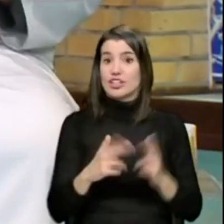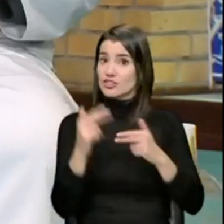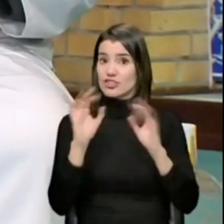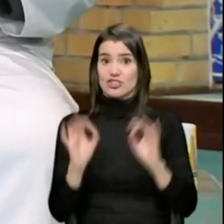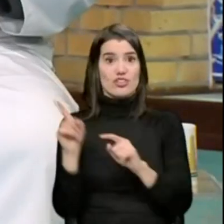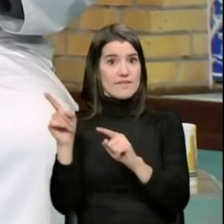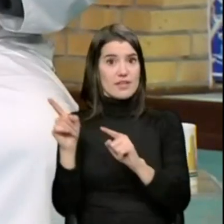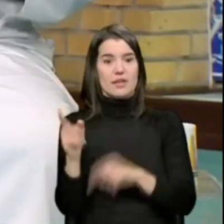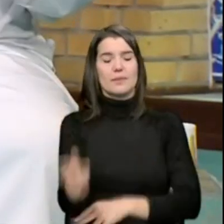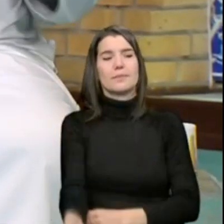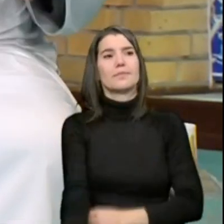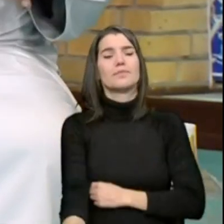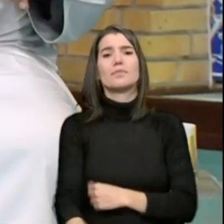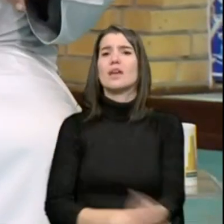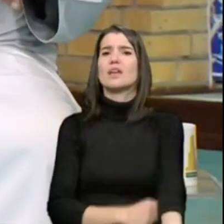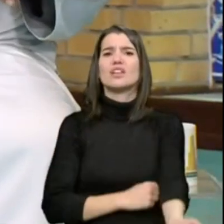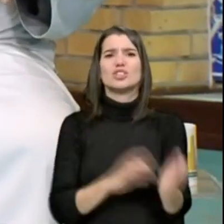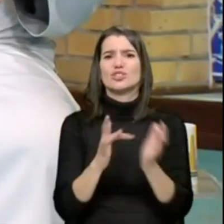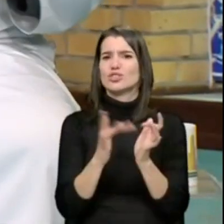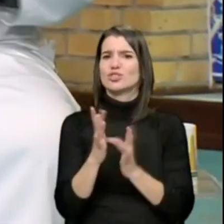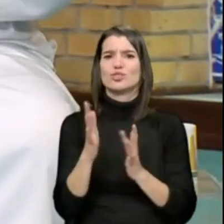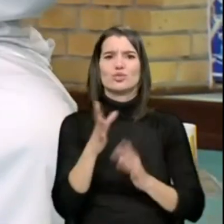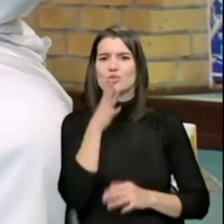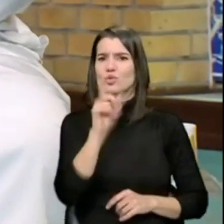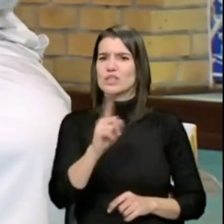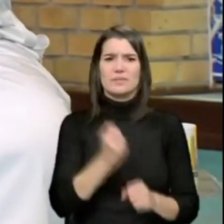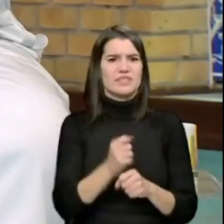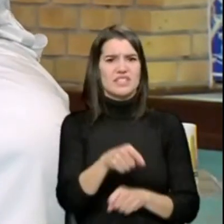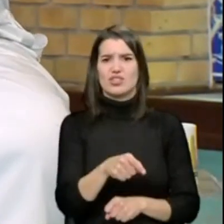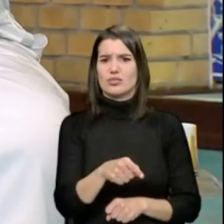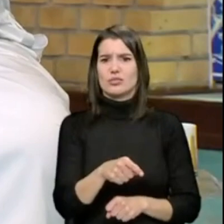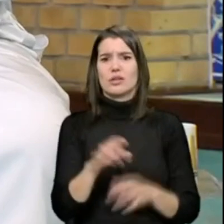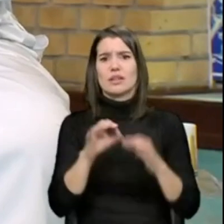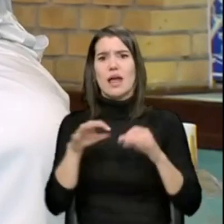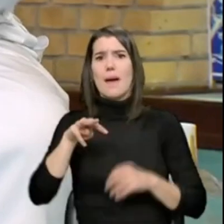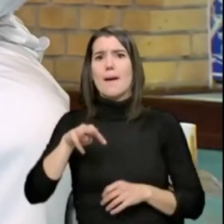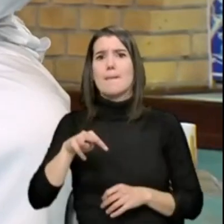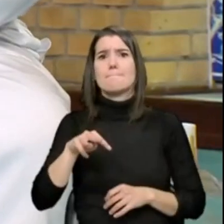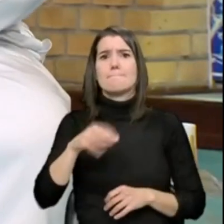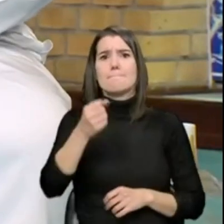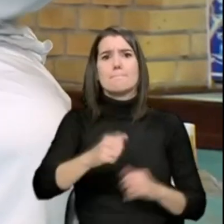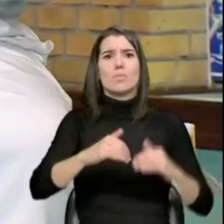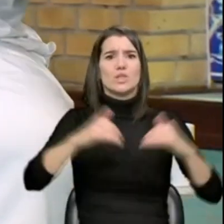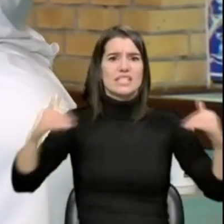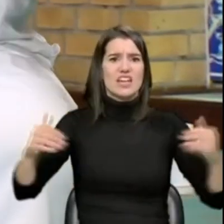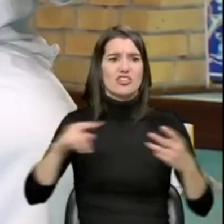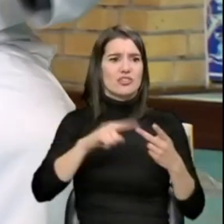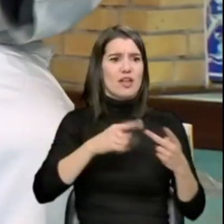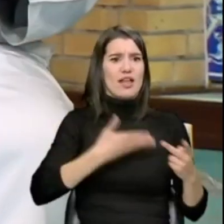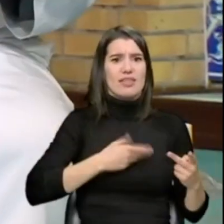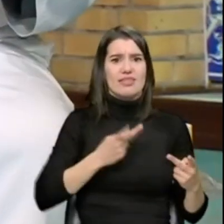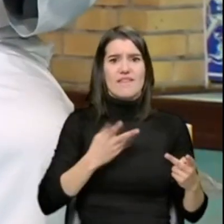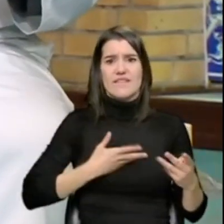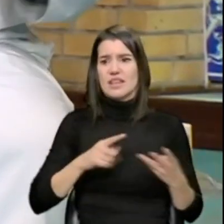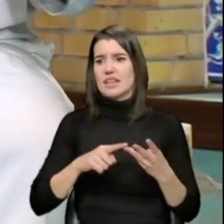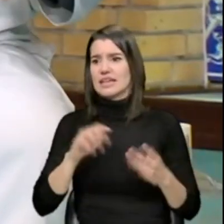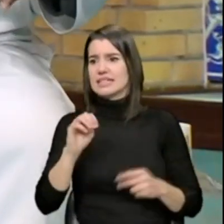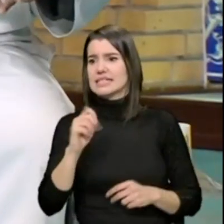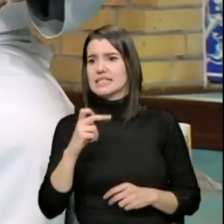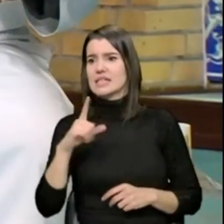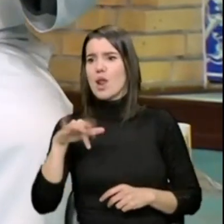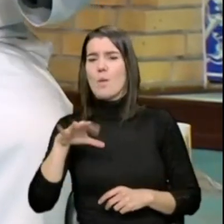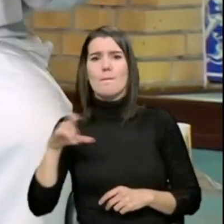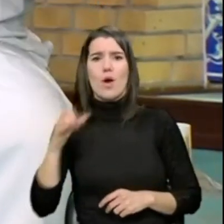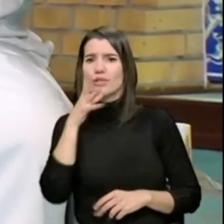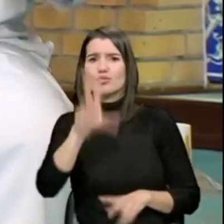tudo, mas Jesus não disse para fazer isso, tal como Moisés, David, Salomão também não disseram, tal como os nossos